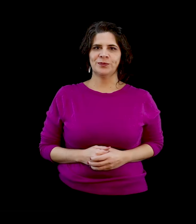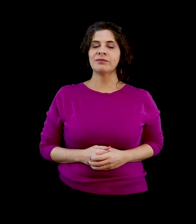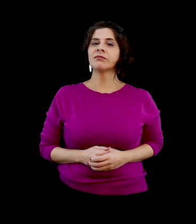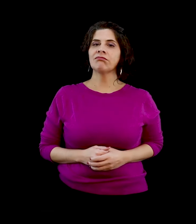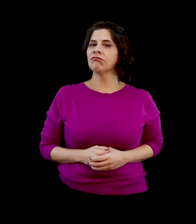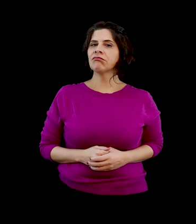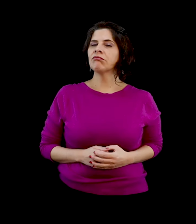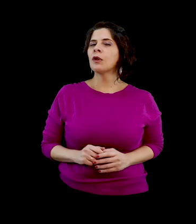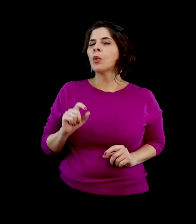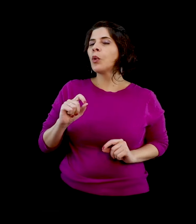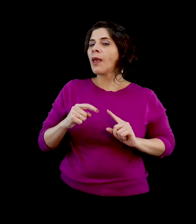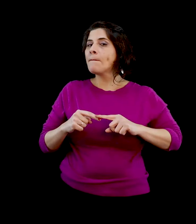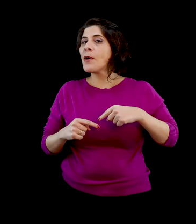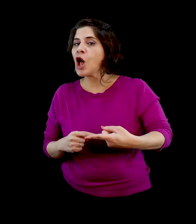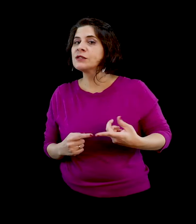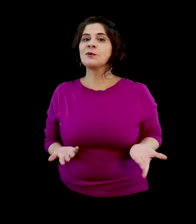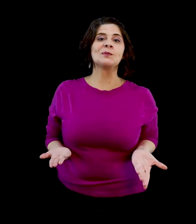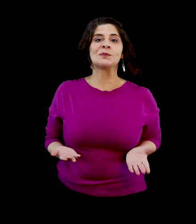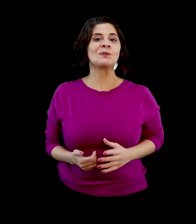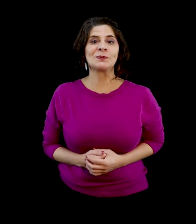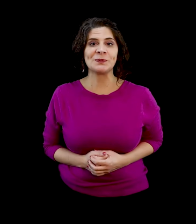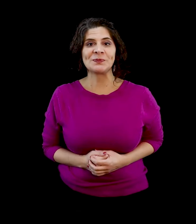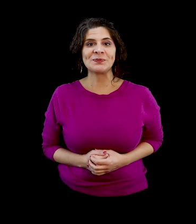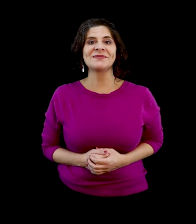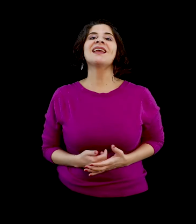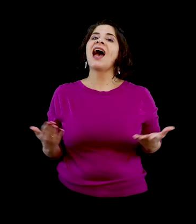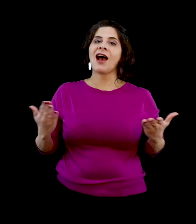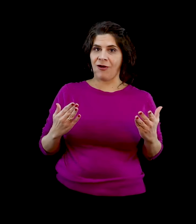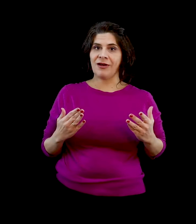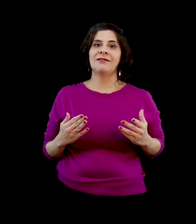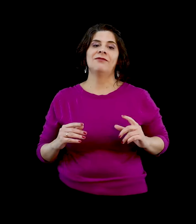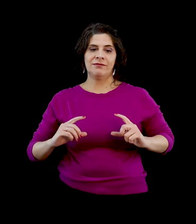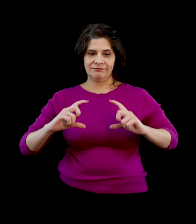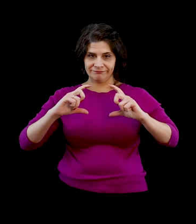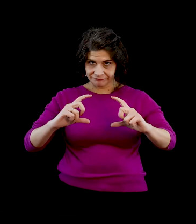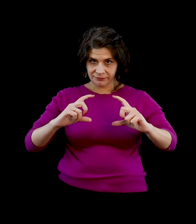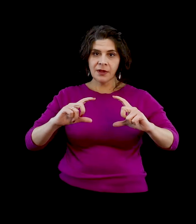O que nós vamos fazer agora? A gente vai ter que, vou marcar aqui o